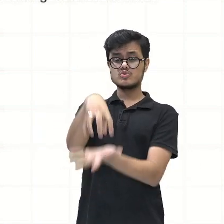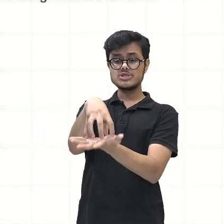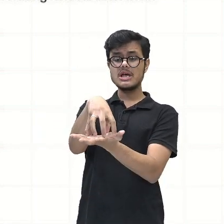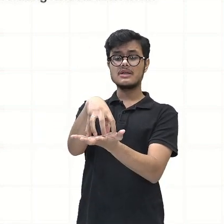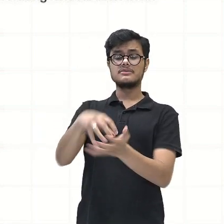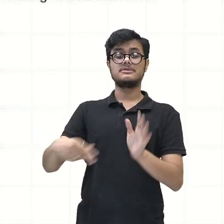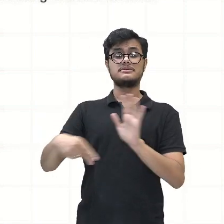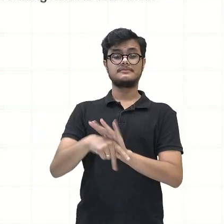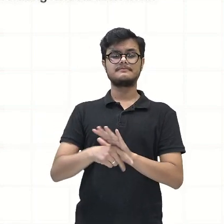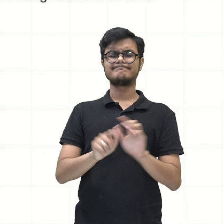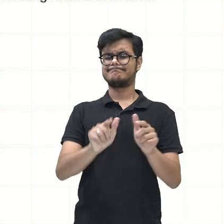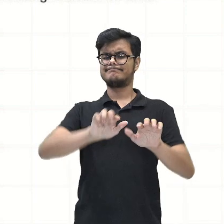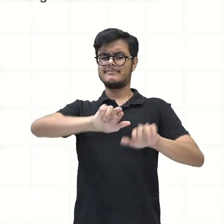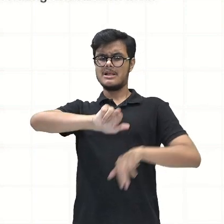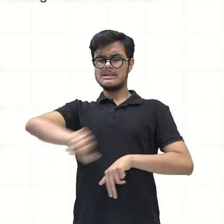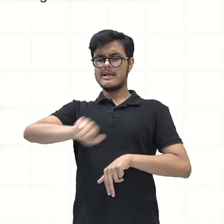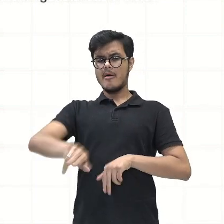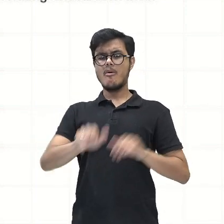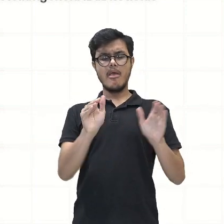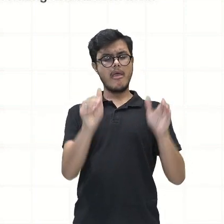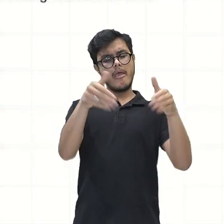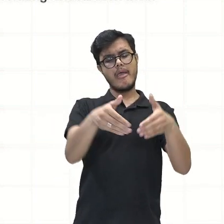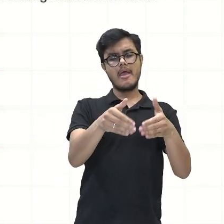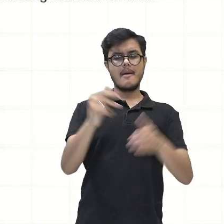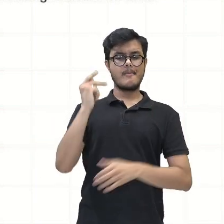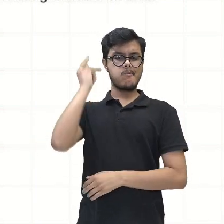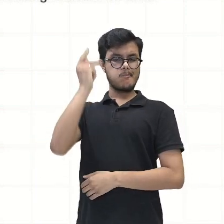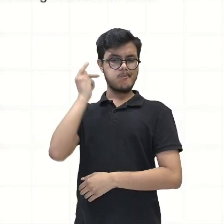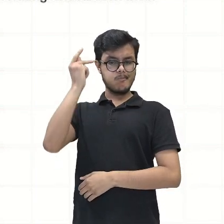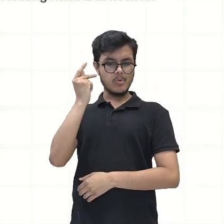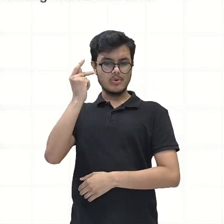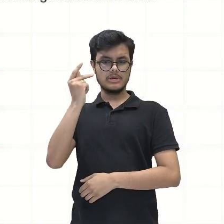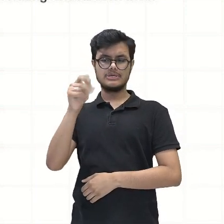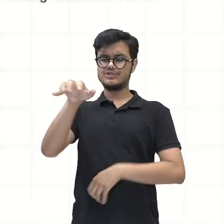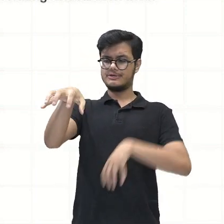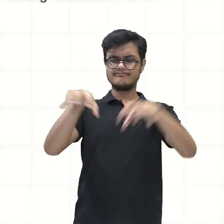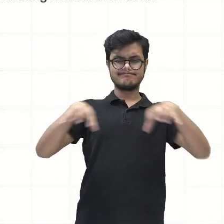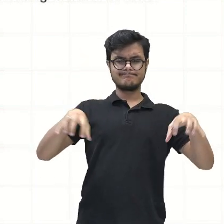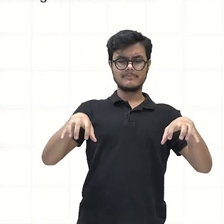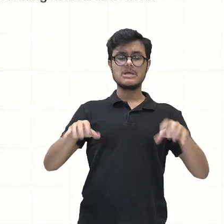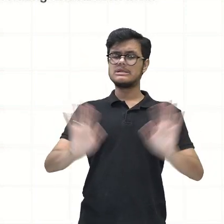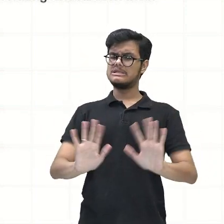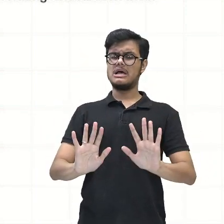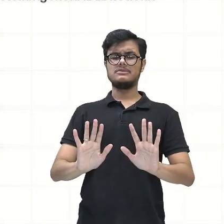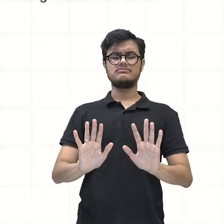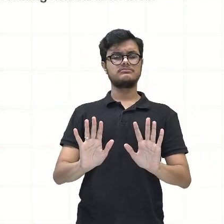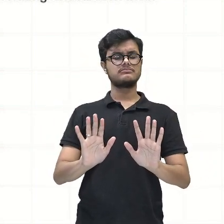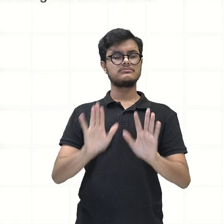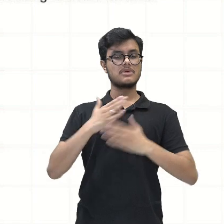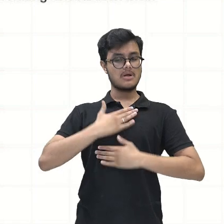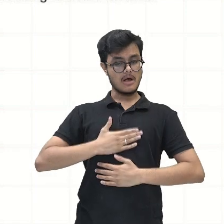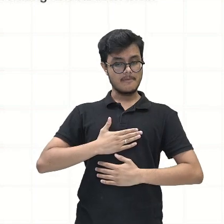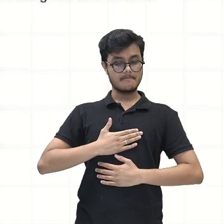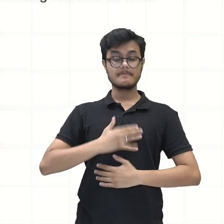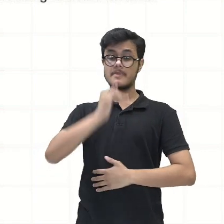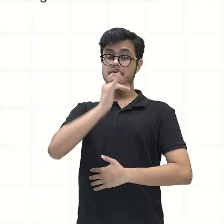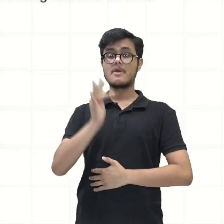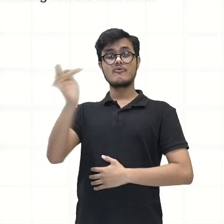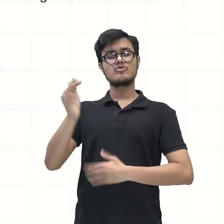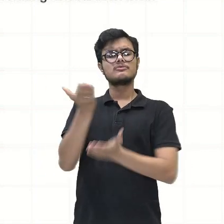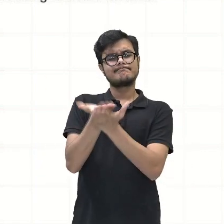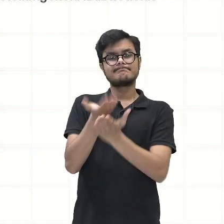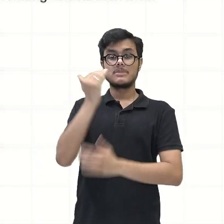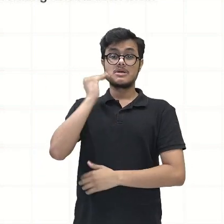se restringir, é claro, aí as fronteiras políticas de cada um dos estados, que a gente vai já entender. Porque alguns